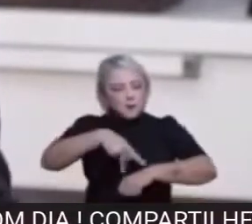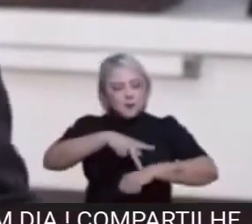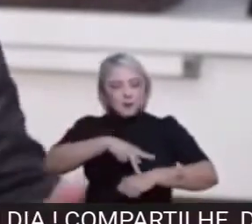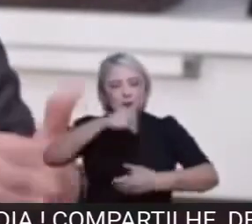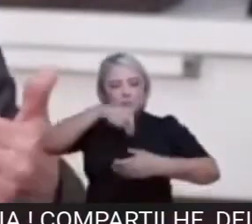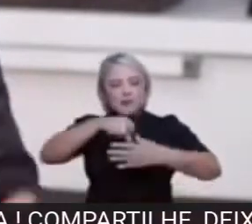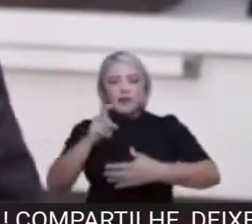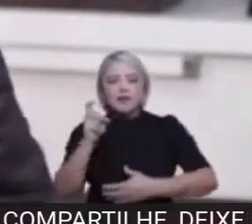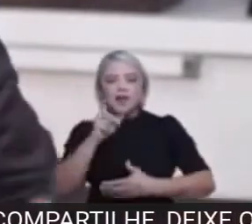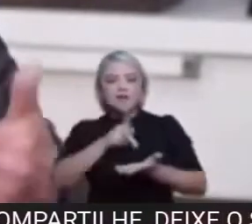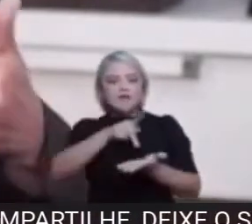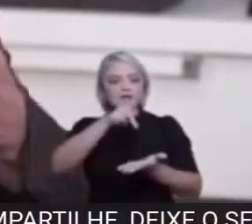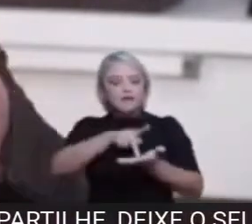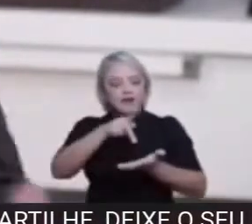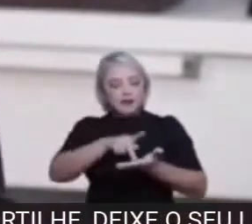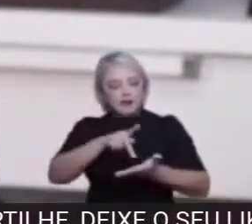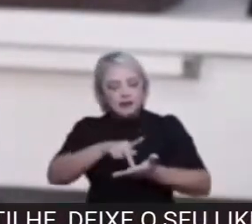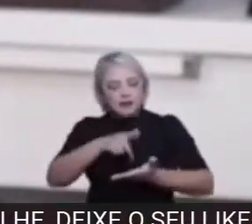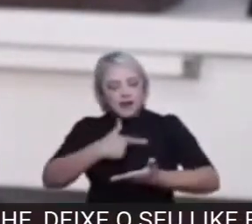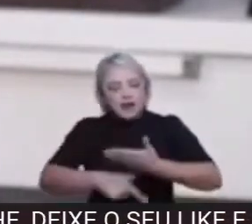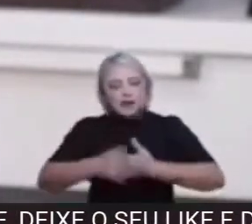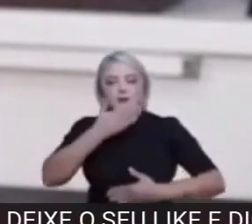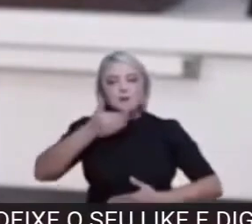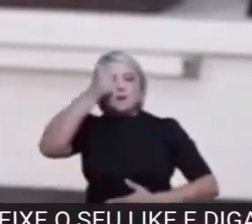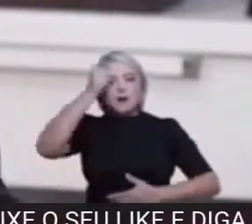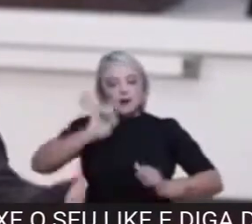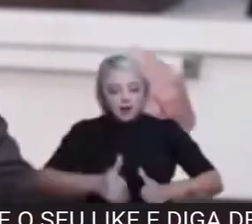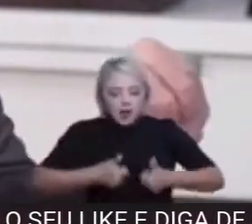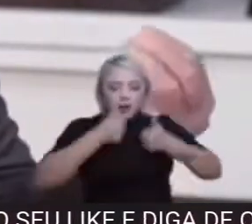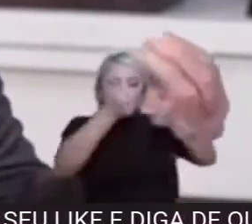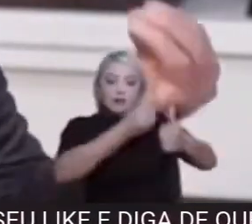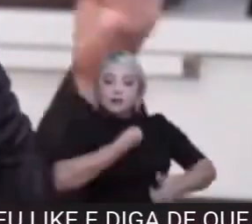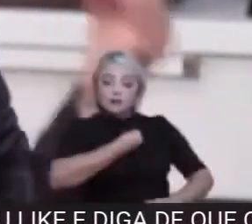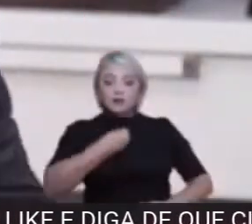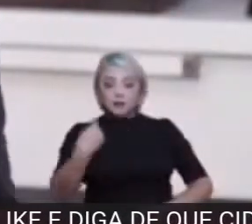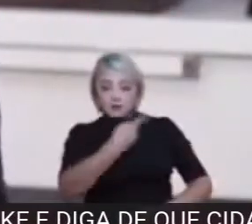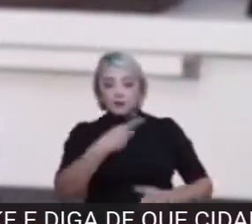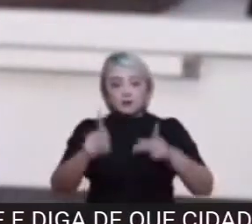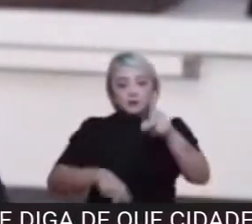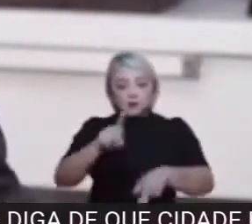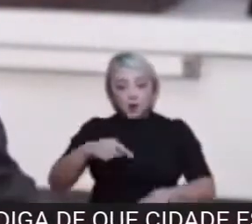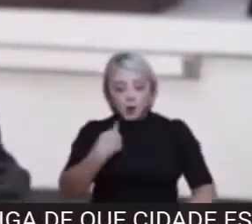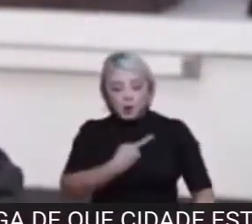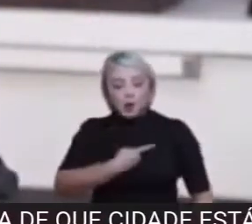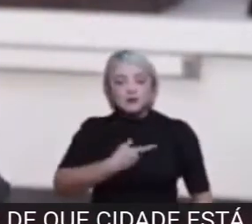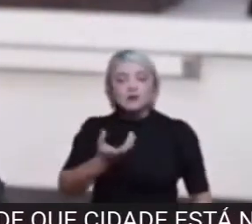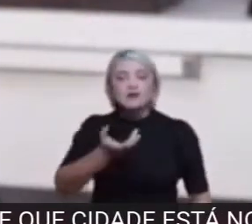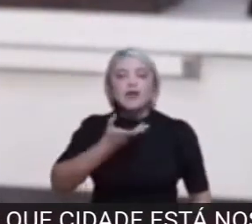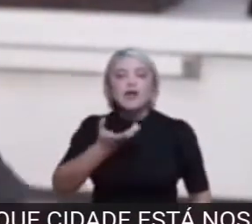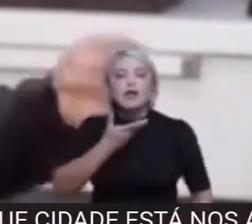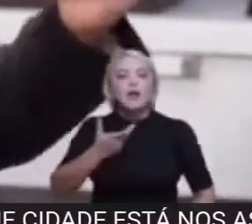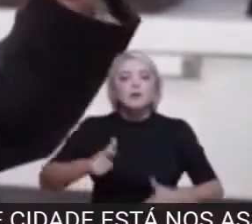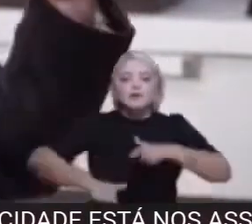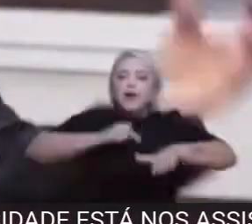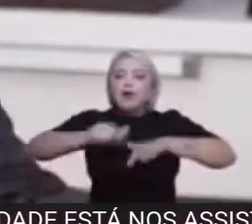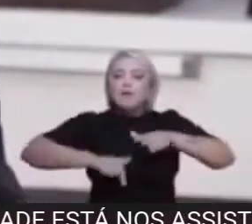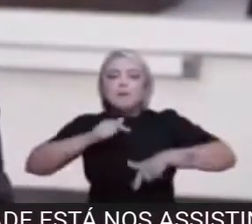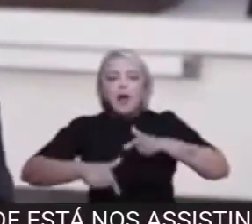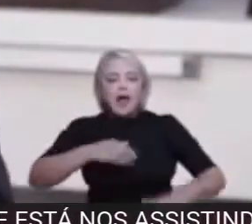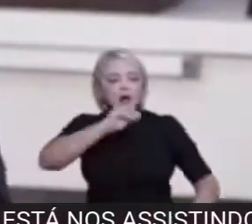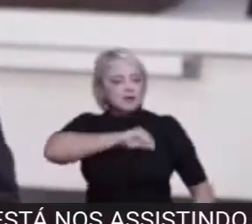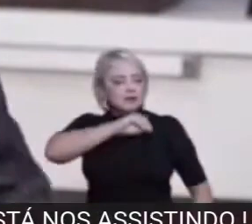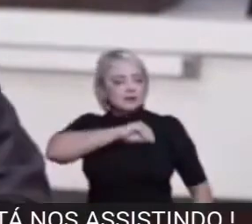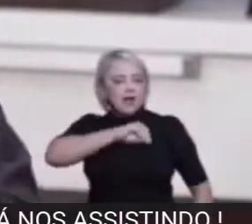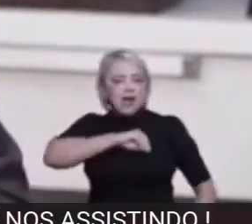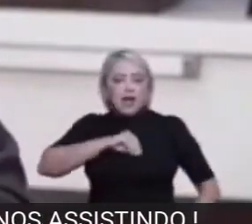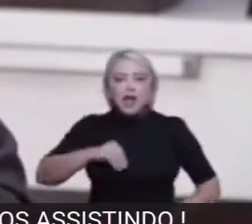para a gente colher melhoria de qualidade de vida do nosso povo. Nós queremos colher emprego, nós queremos colher salário, nós queremos colher